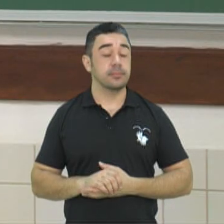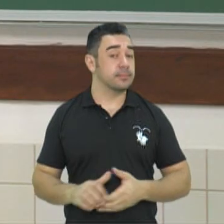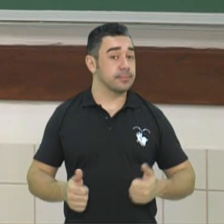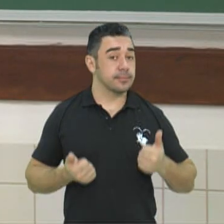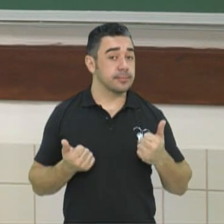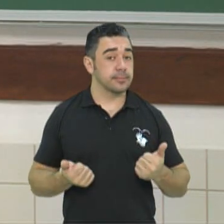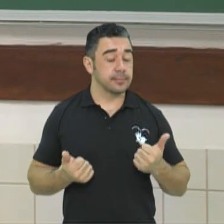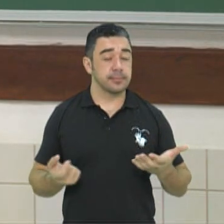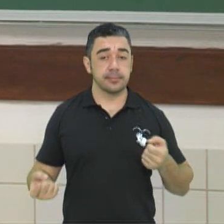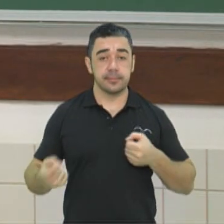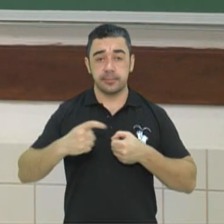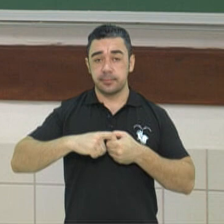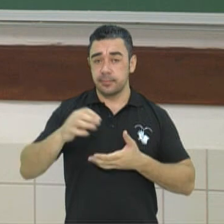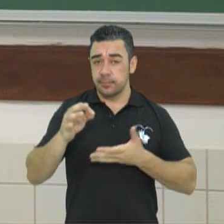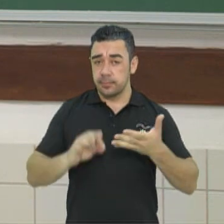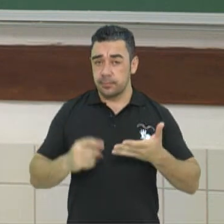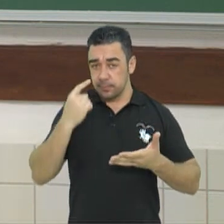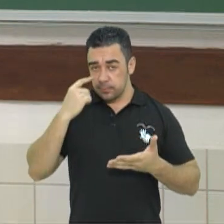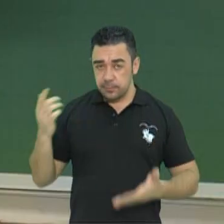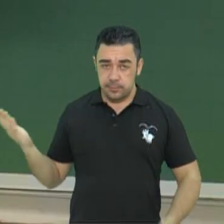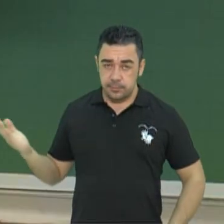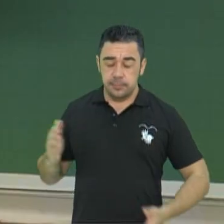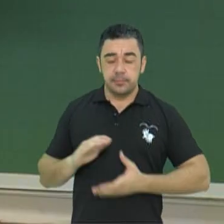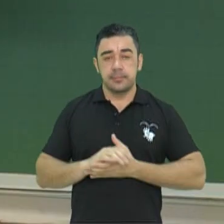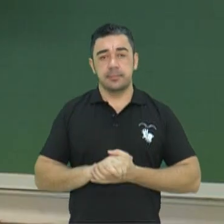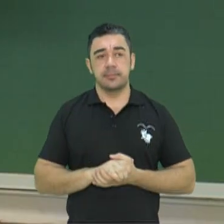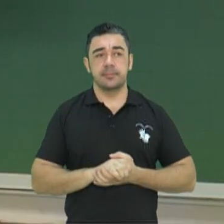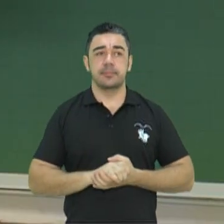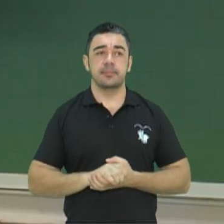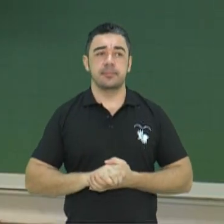Beleza, pessoal? Voltamos, vamos conferir?